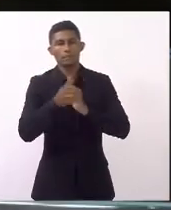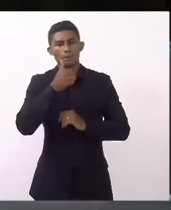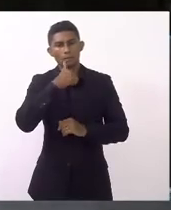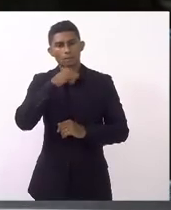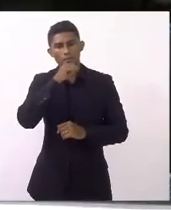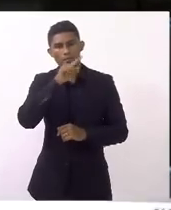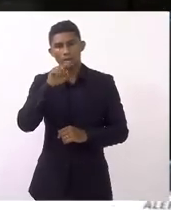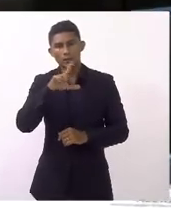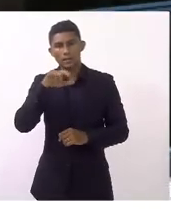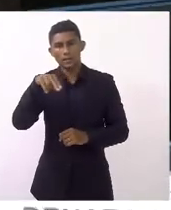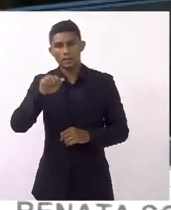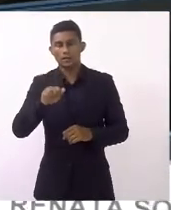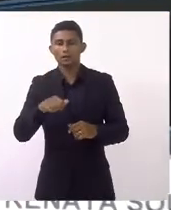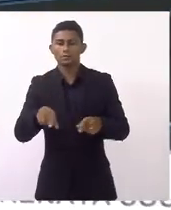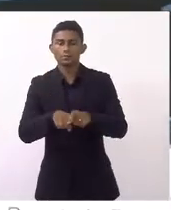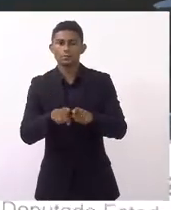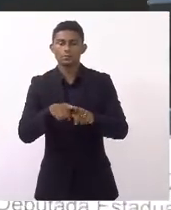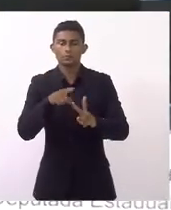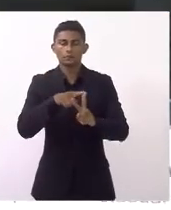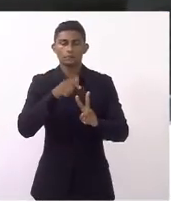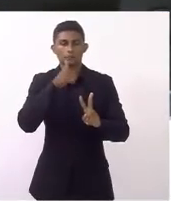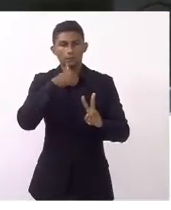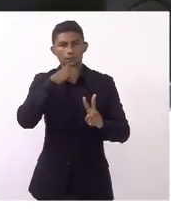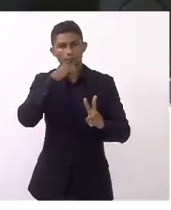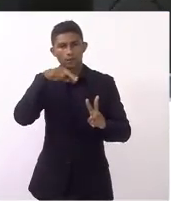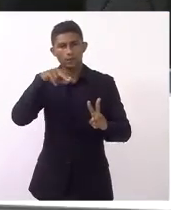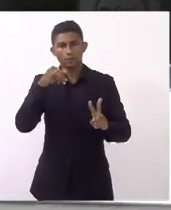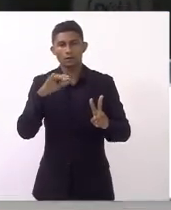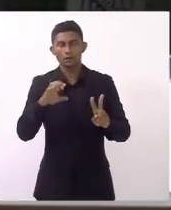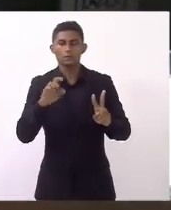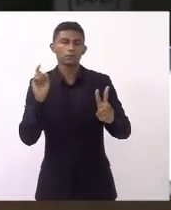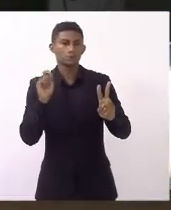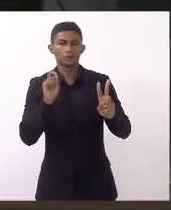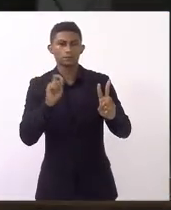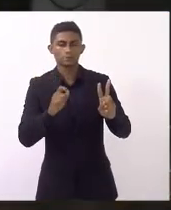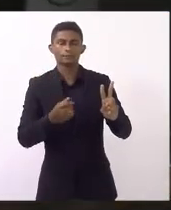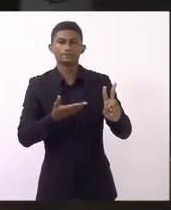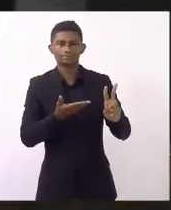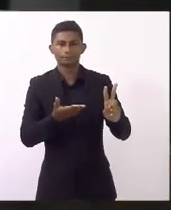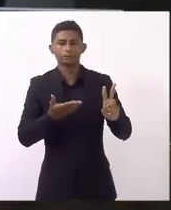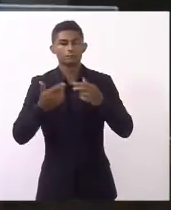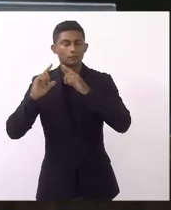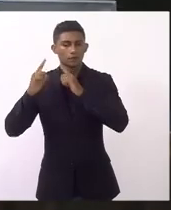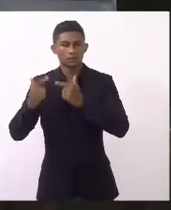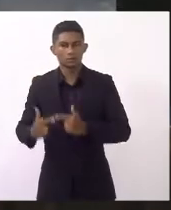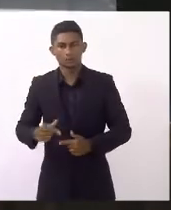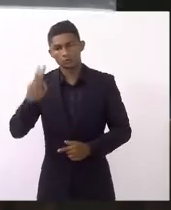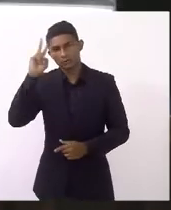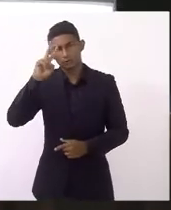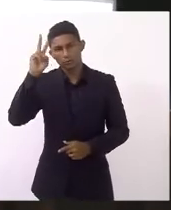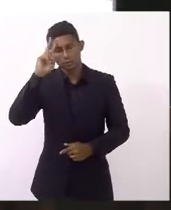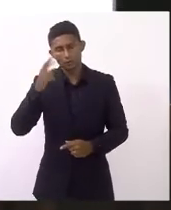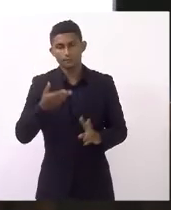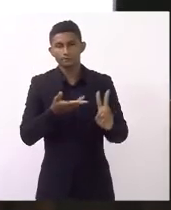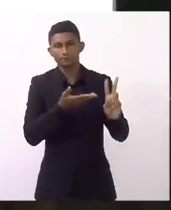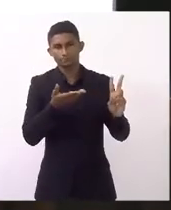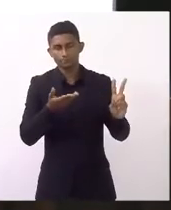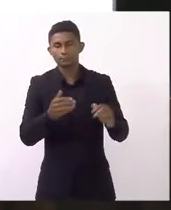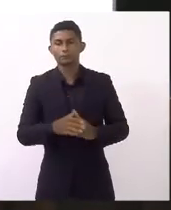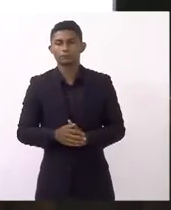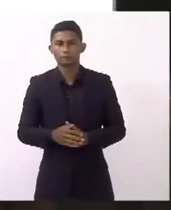Iemanjá e a mãe início de olhar o reconhecimento ao legado construído pela Irmandade